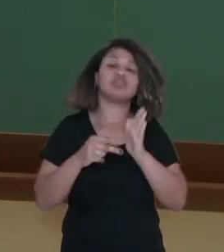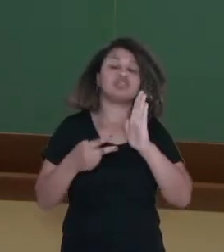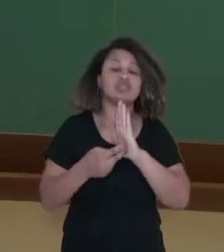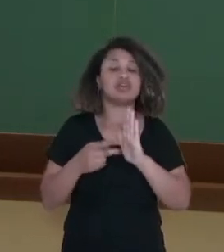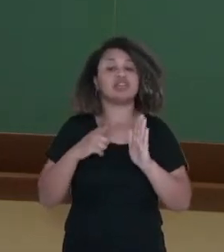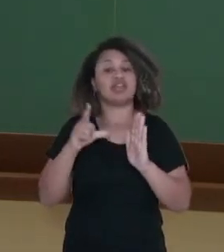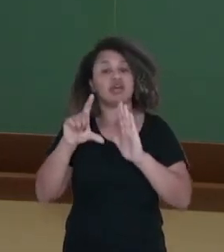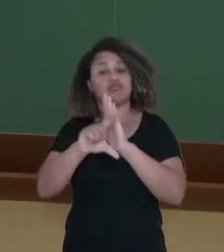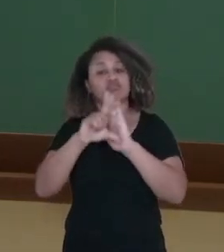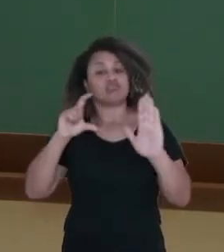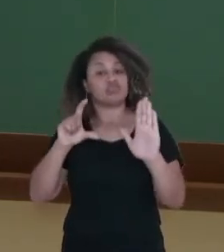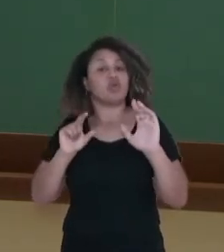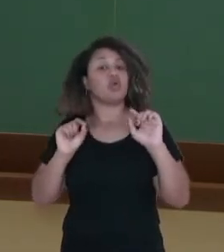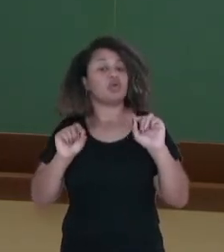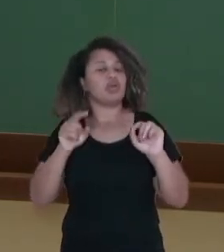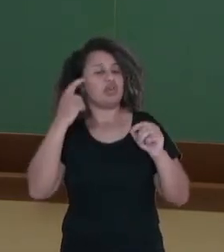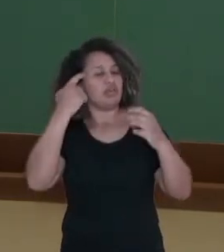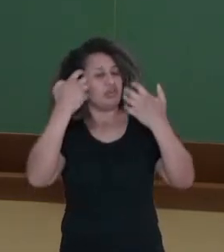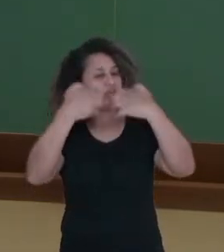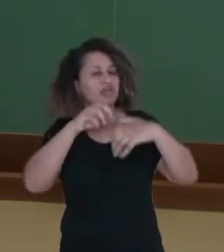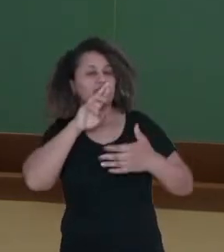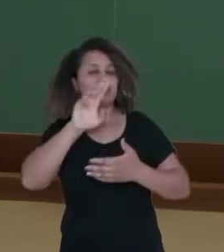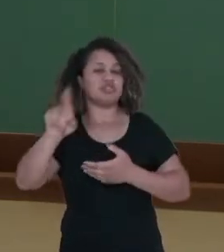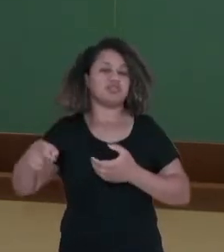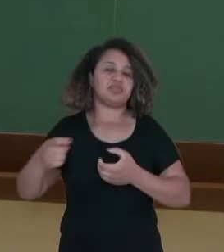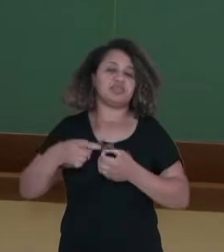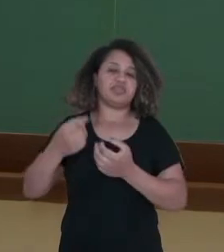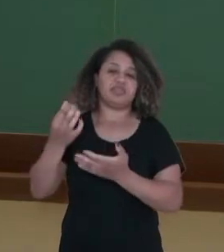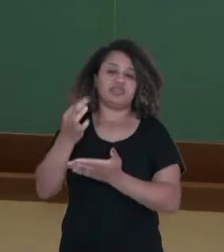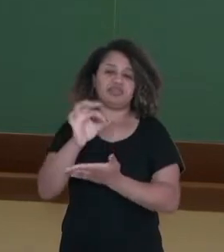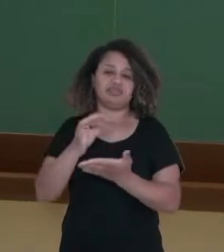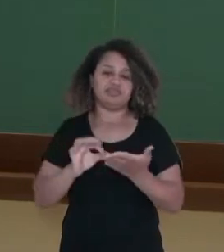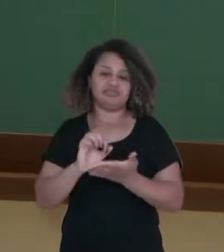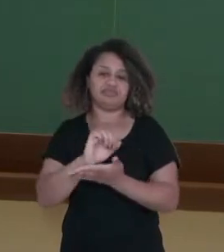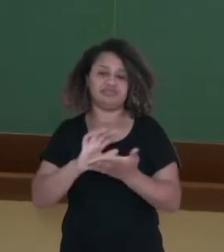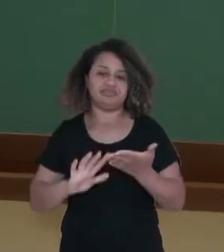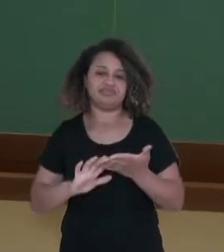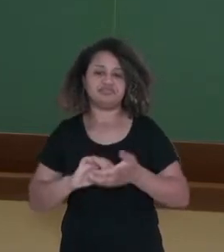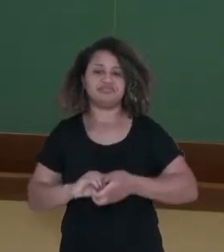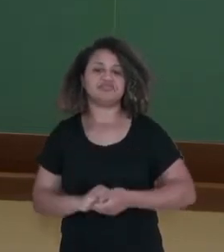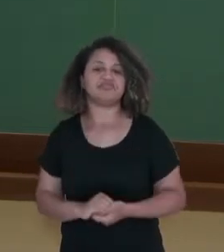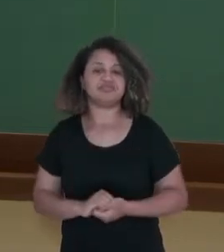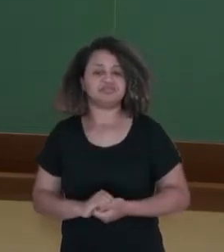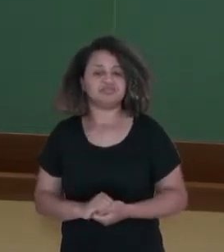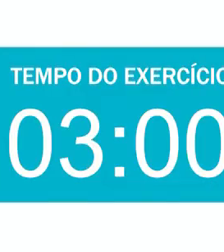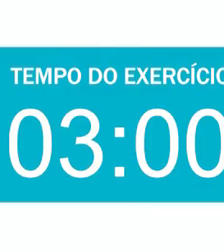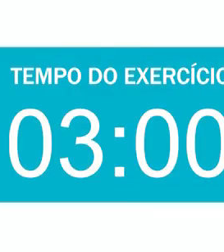dentro desse trecho? Pensa um pouquinho que eu volto já já comentando a resposta com vocês.